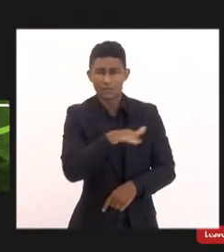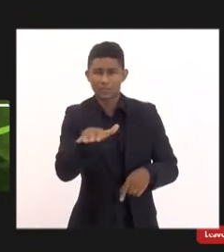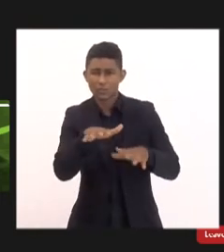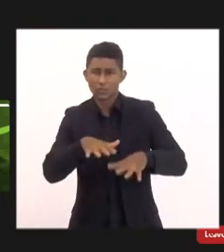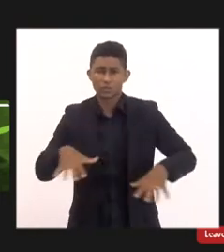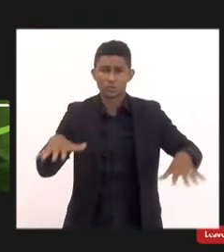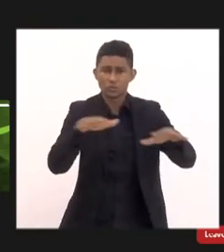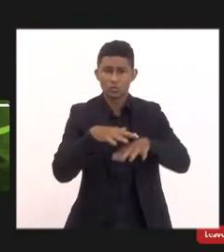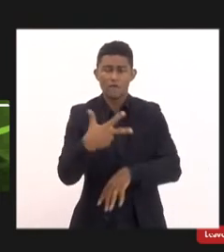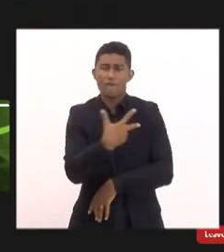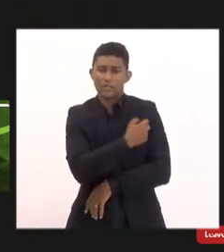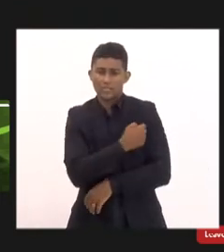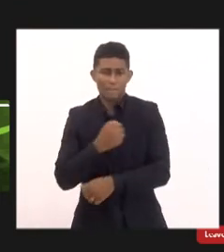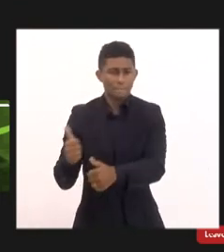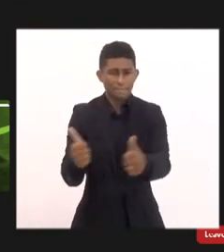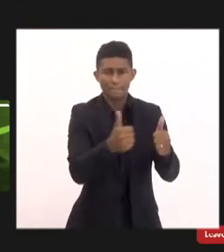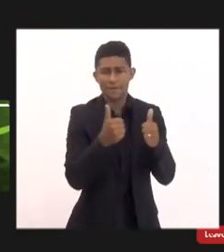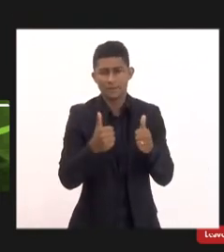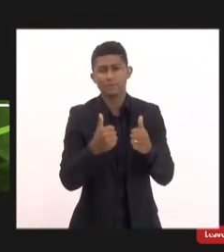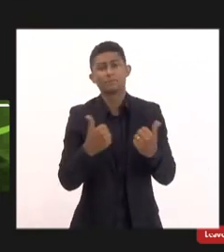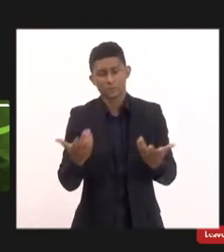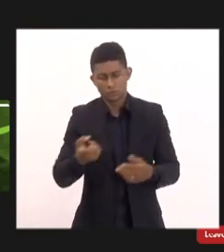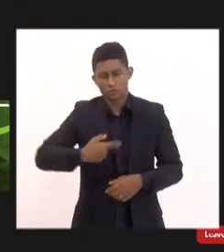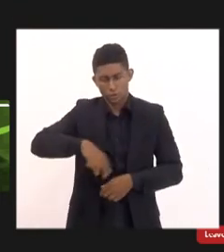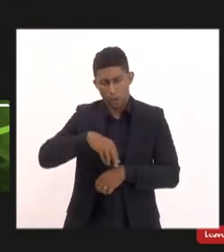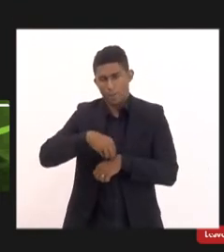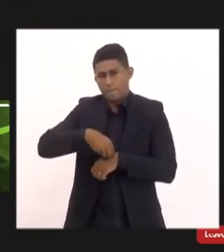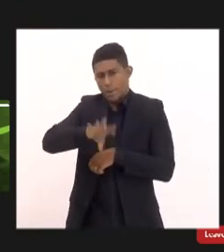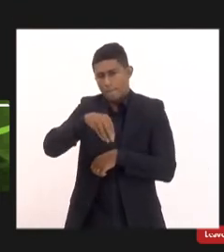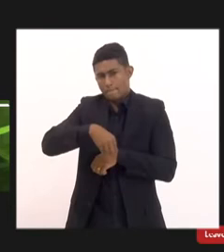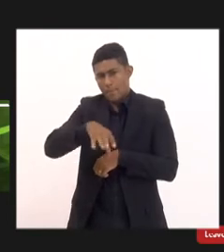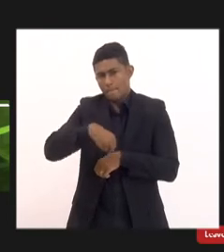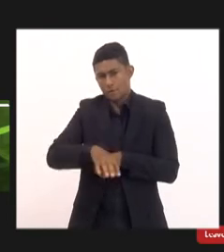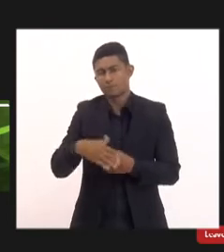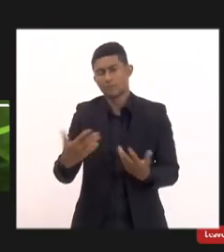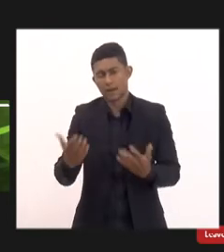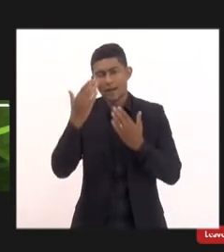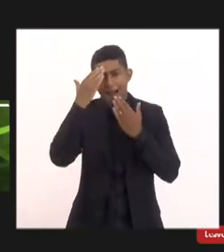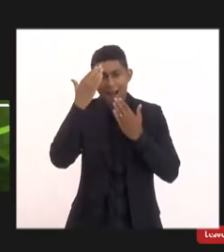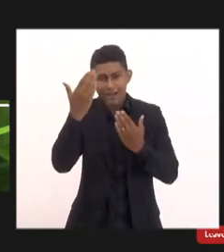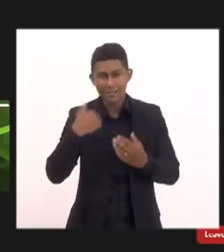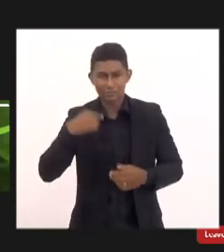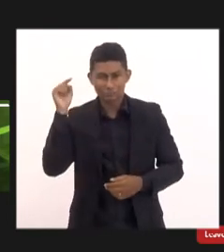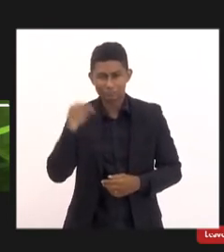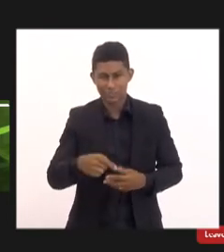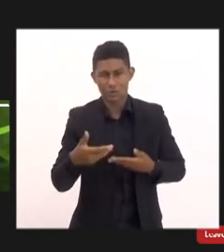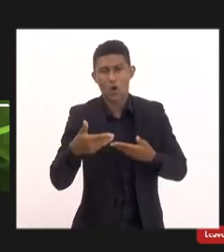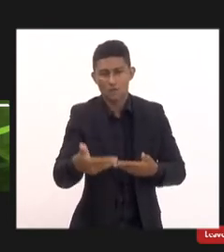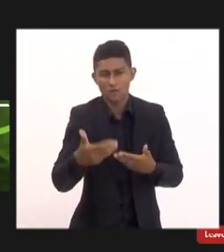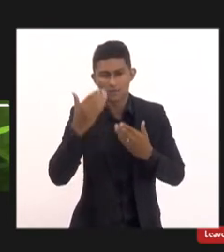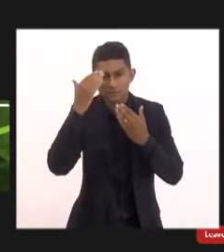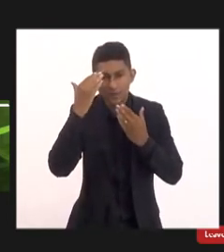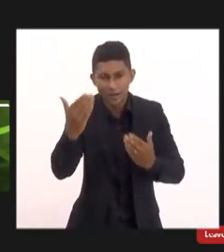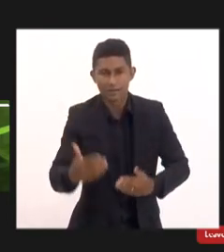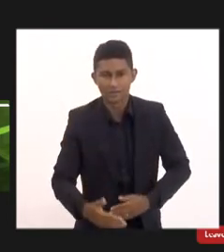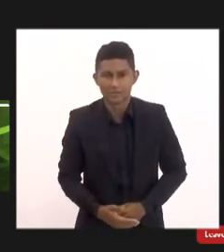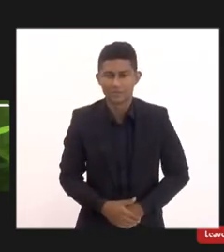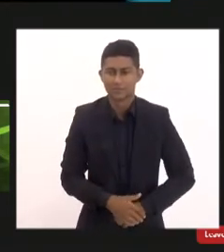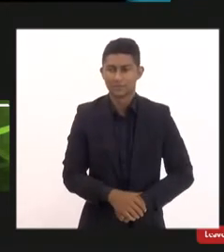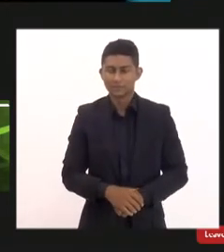pais. Então, são essas as nossas sugestões e agradeço pela participação, deputado.